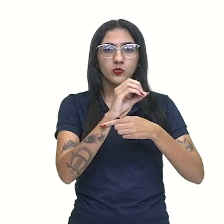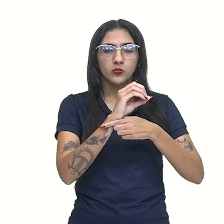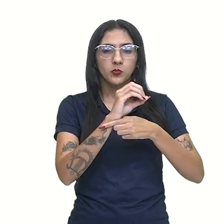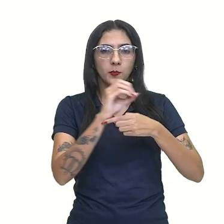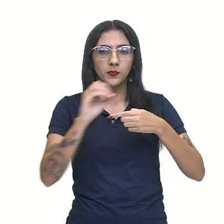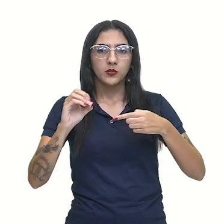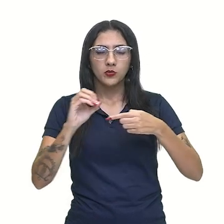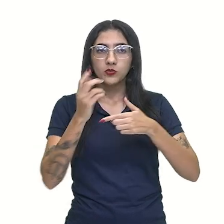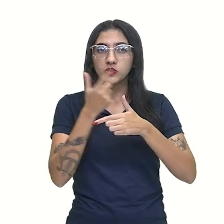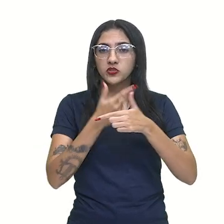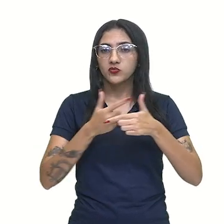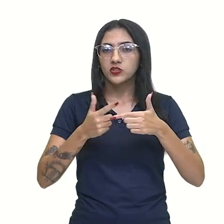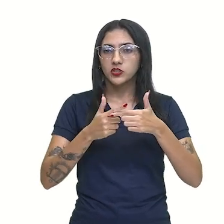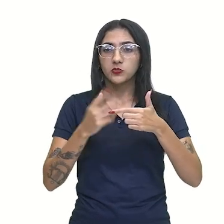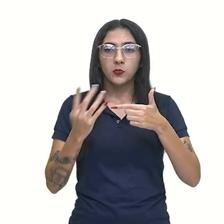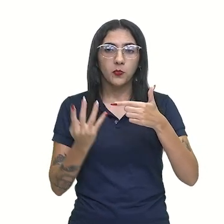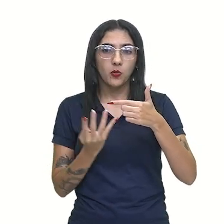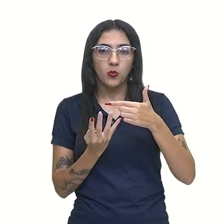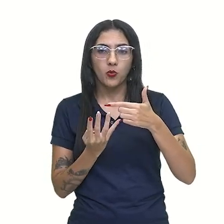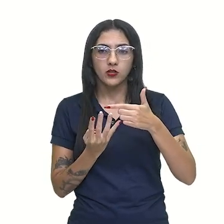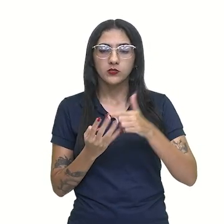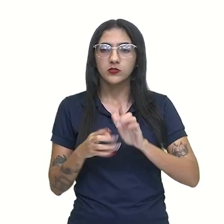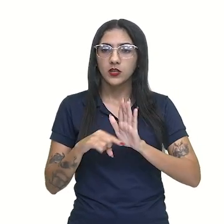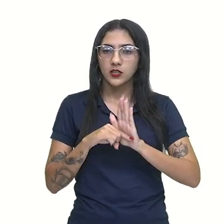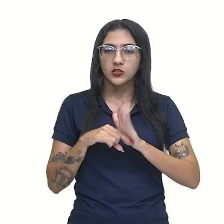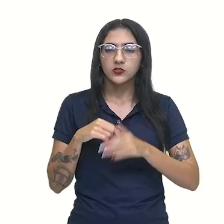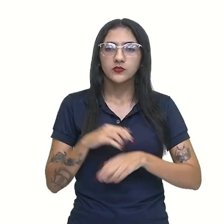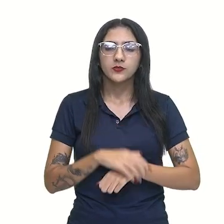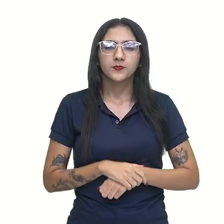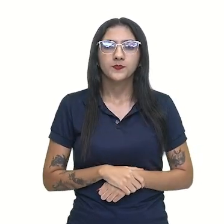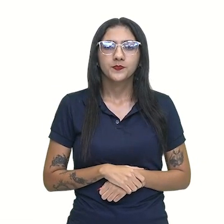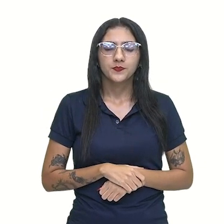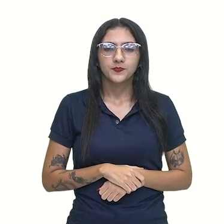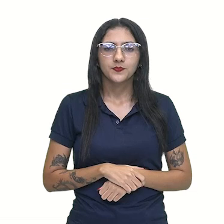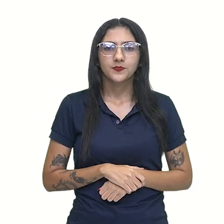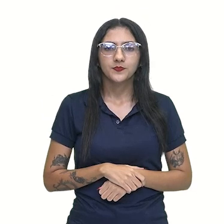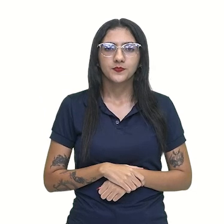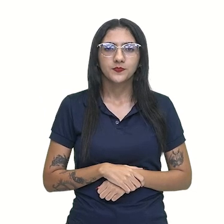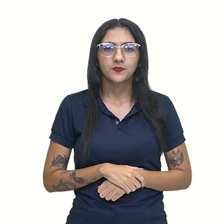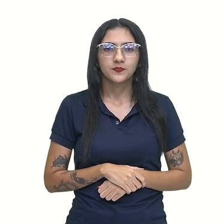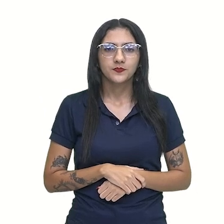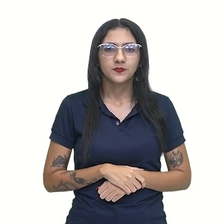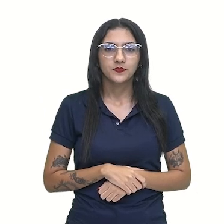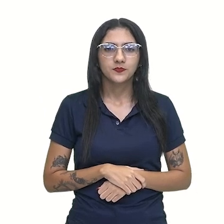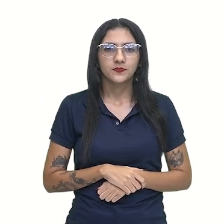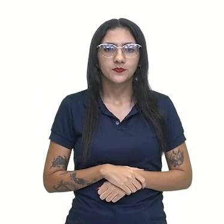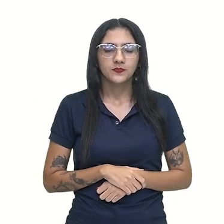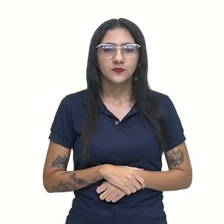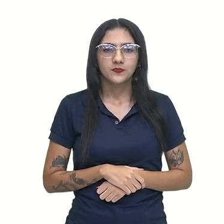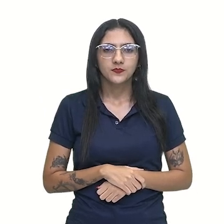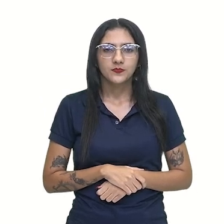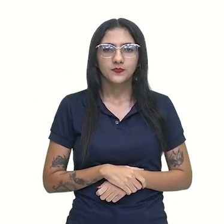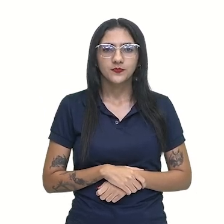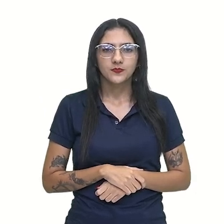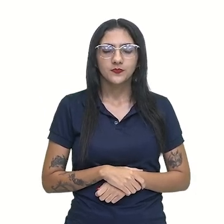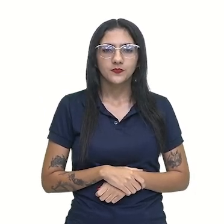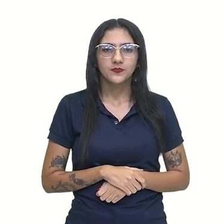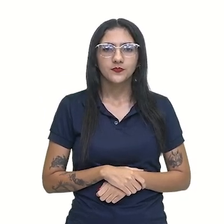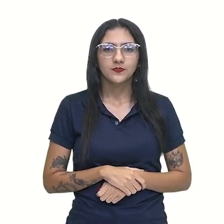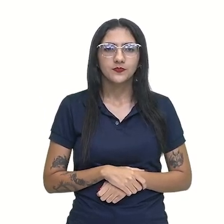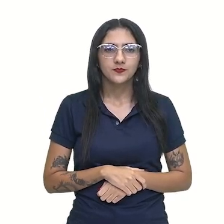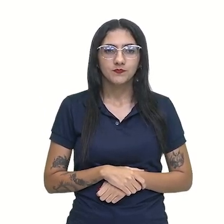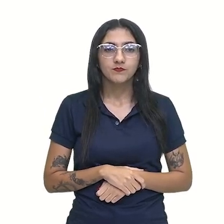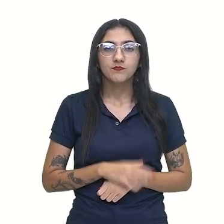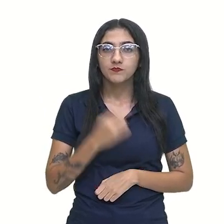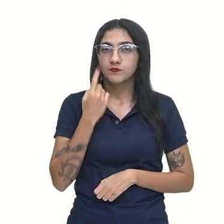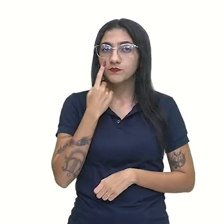dividido por 4 negativo, que é o resultado de 2 com menos 2. Então tá aí, ó, o